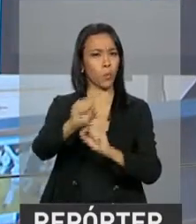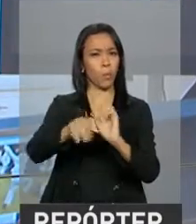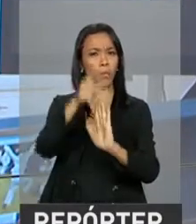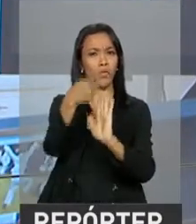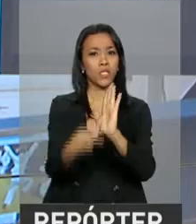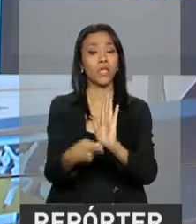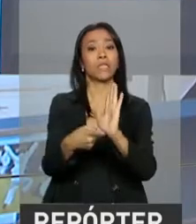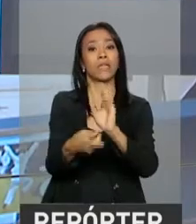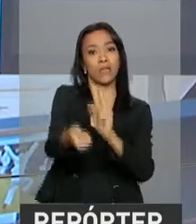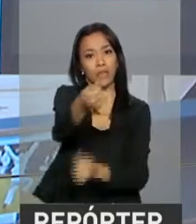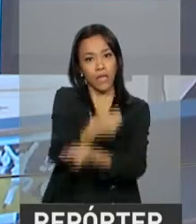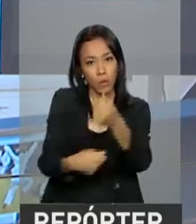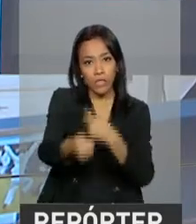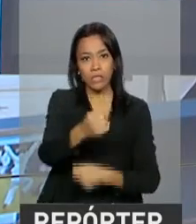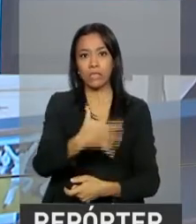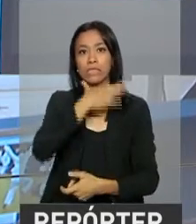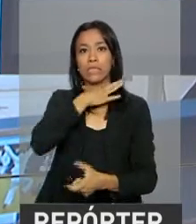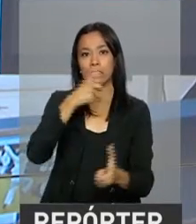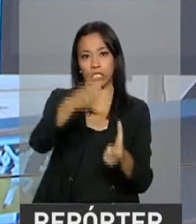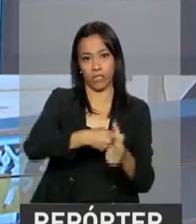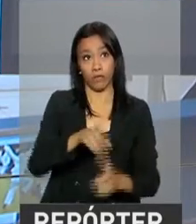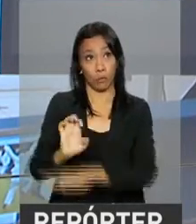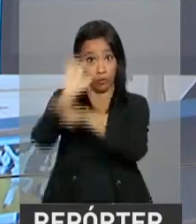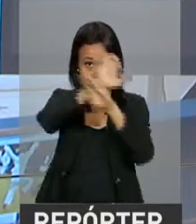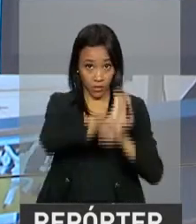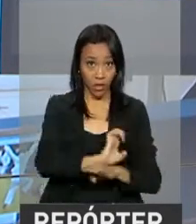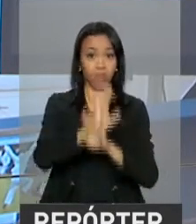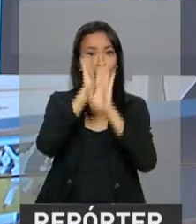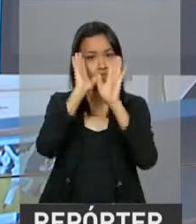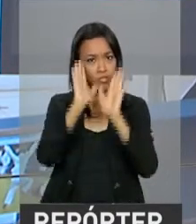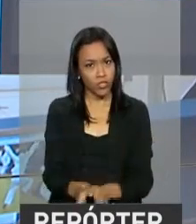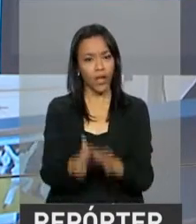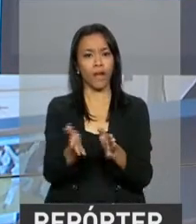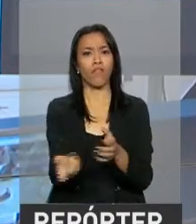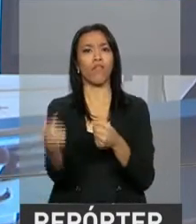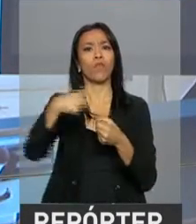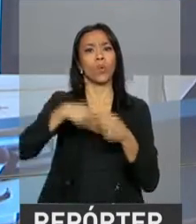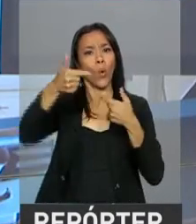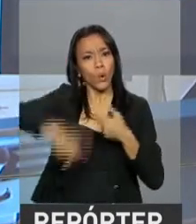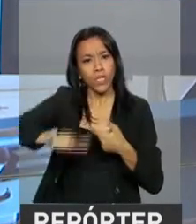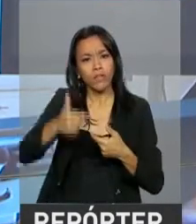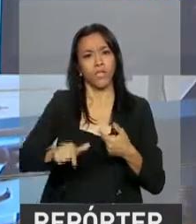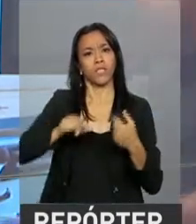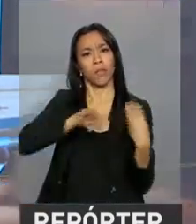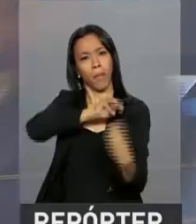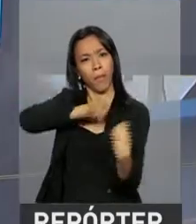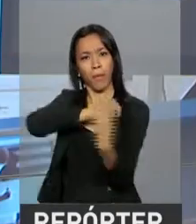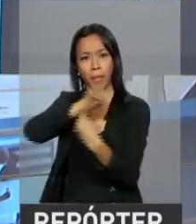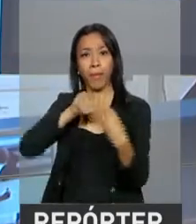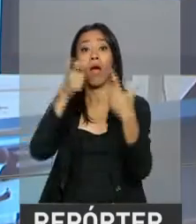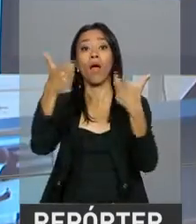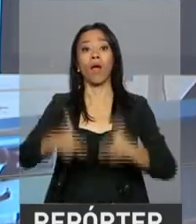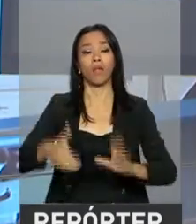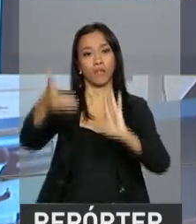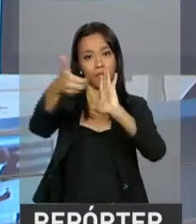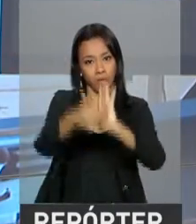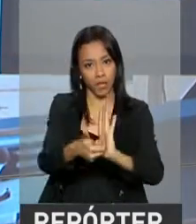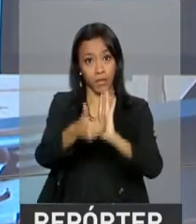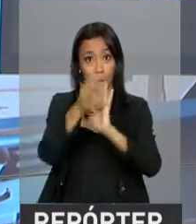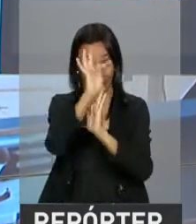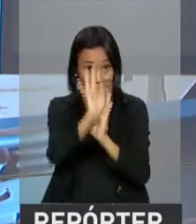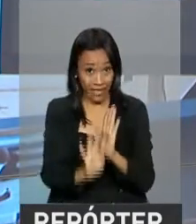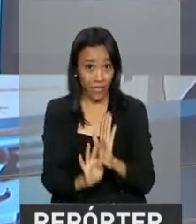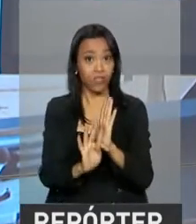renegociação das dívidas dos estados com a união foi retomada agora há pouco na câmara dos deputados o texto base